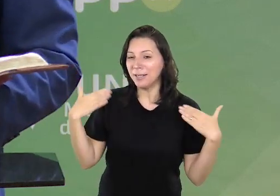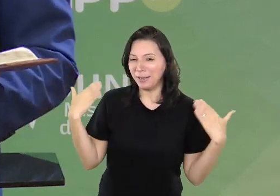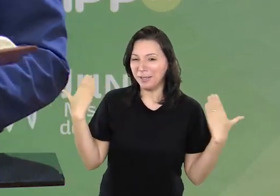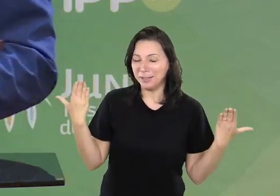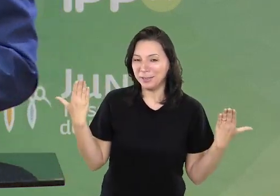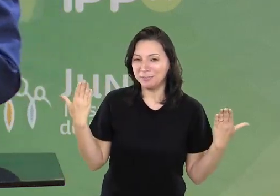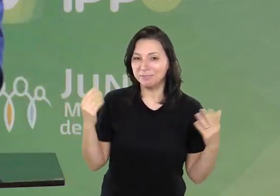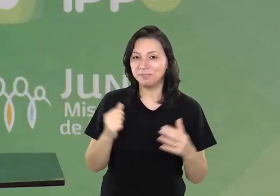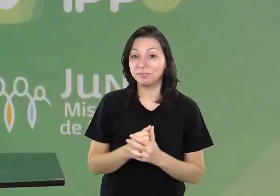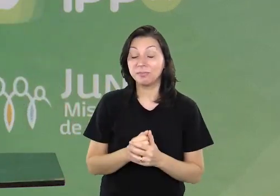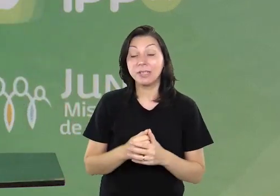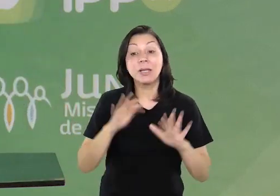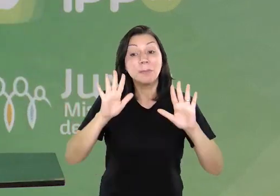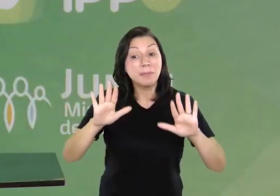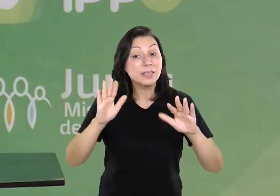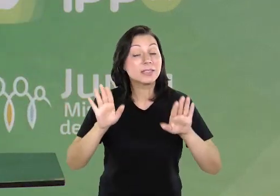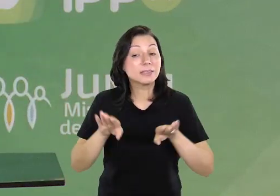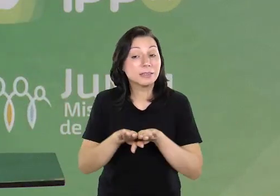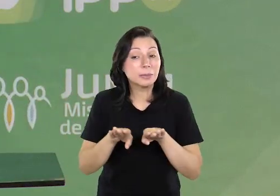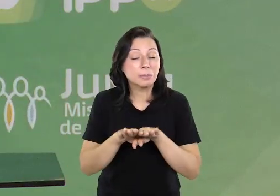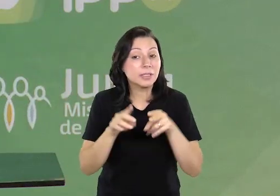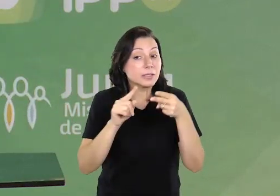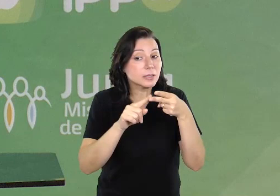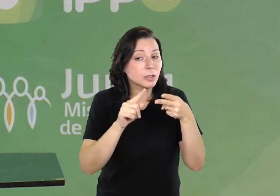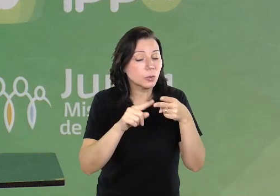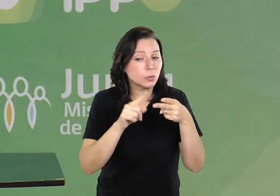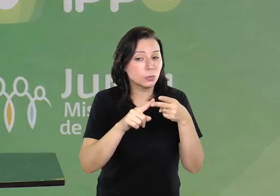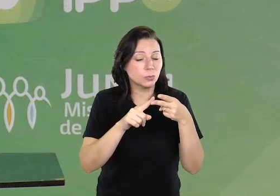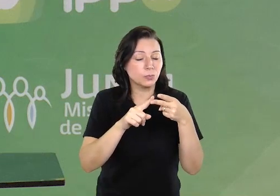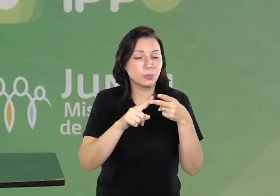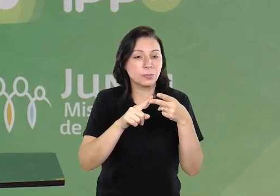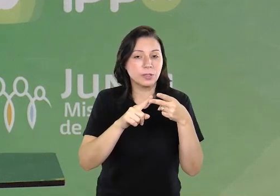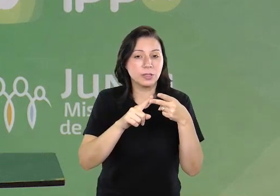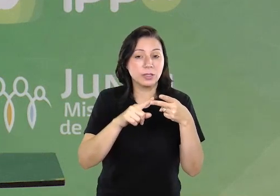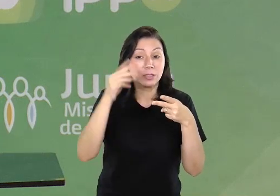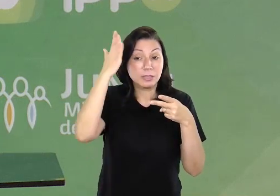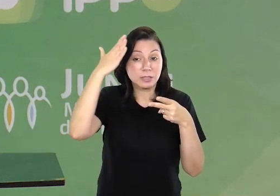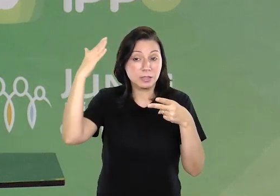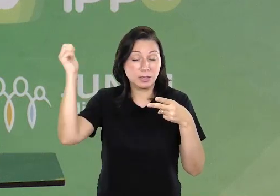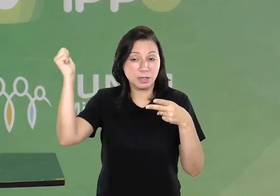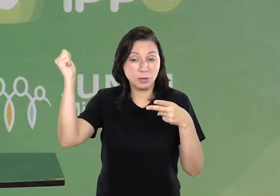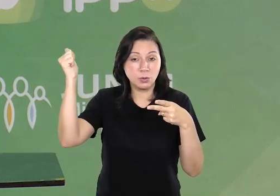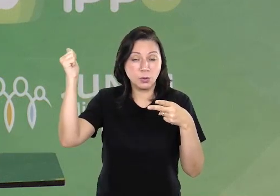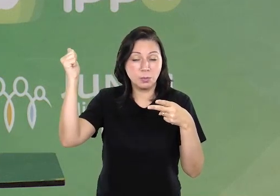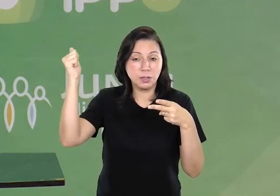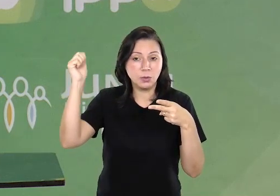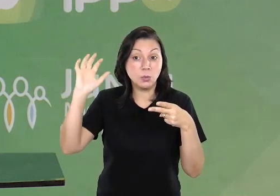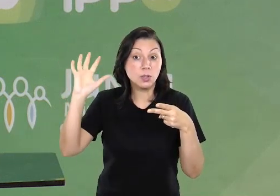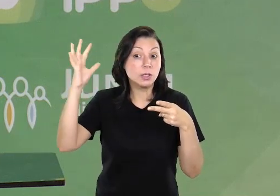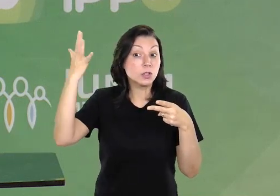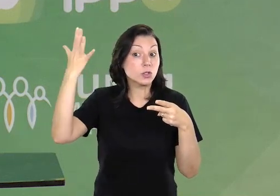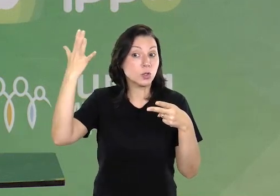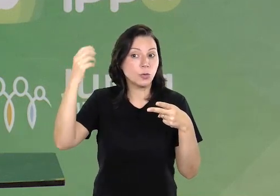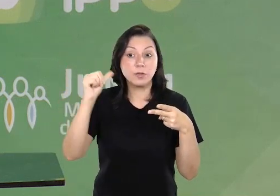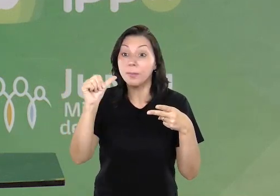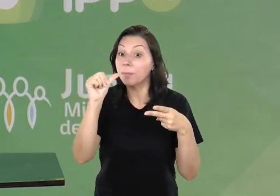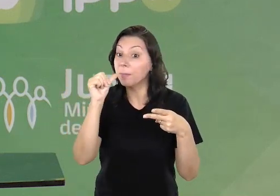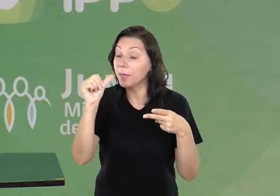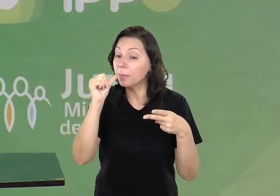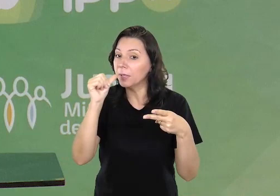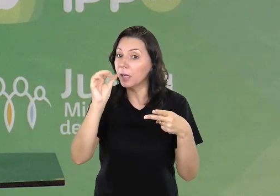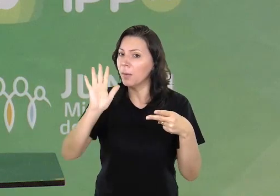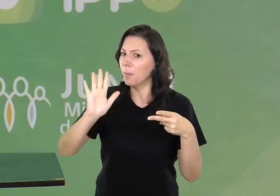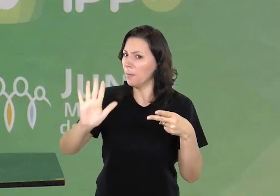é uma resolução paradoxal porque o que ele diz é o seguinte resolvi dar-me ao vinho regendo-me com tudo